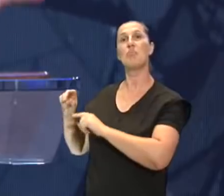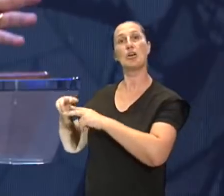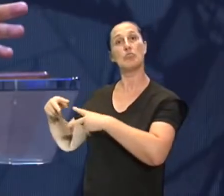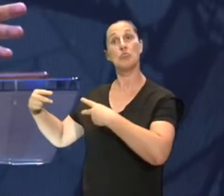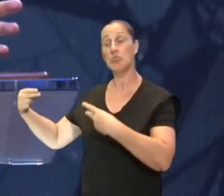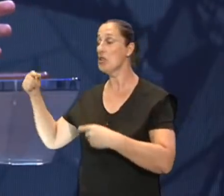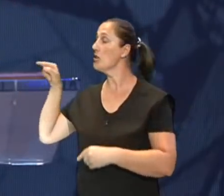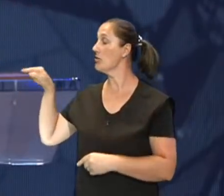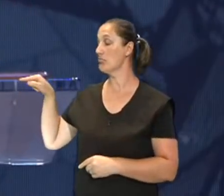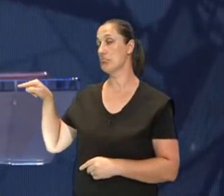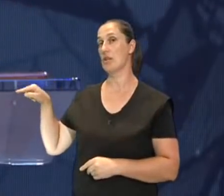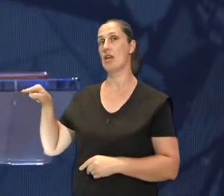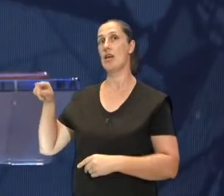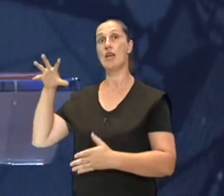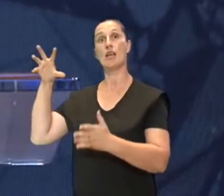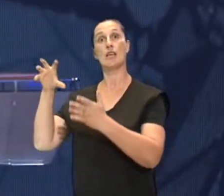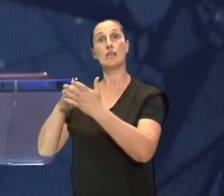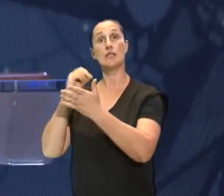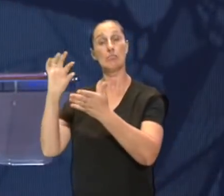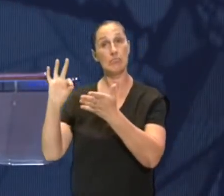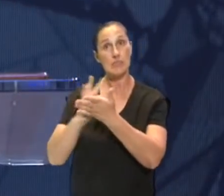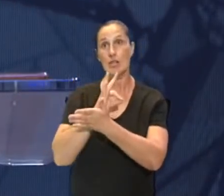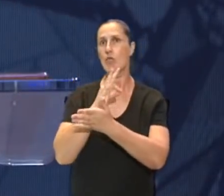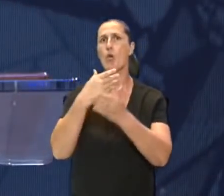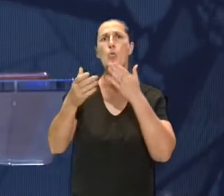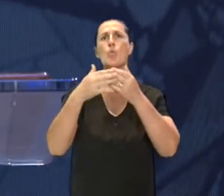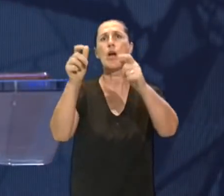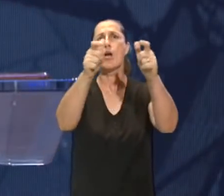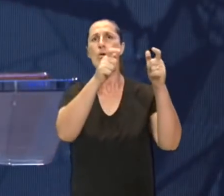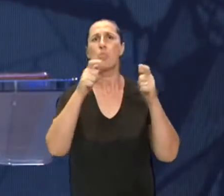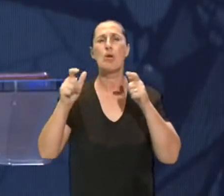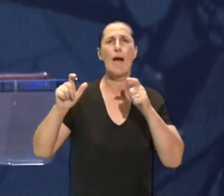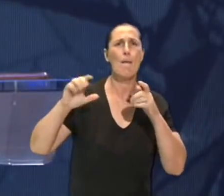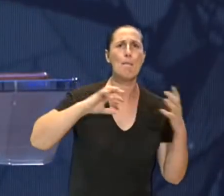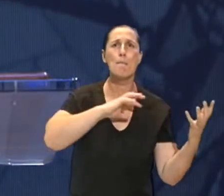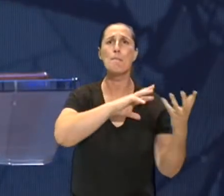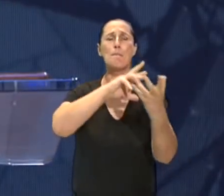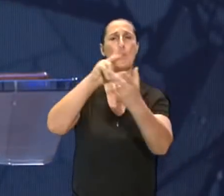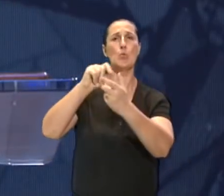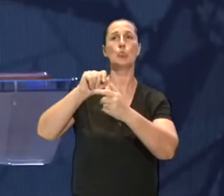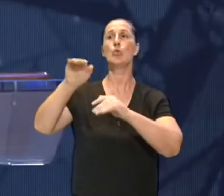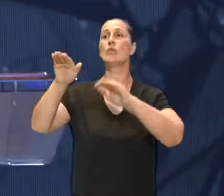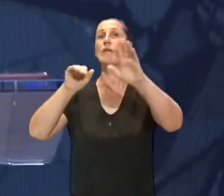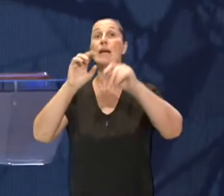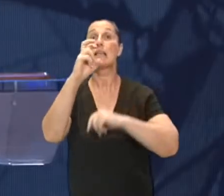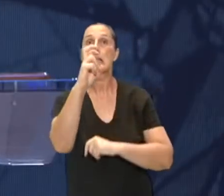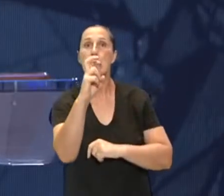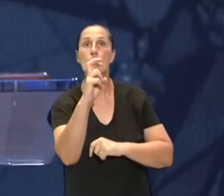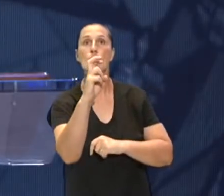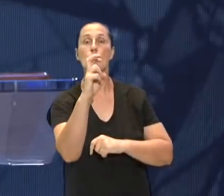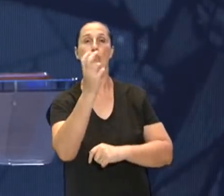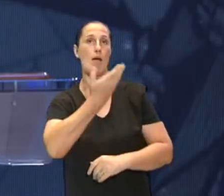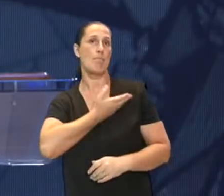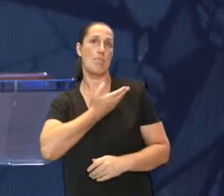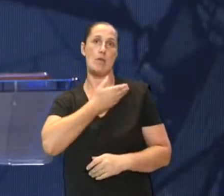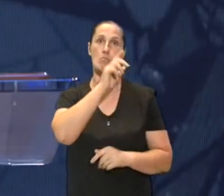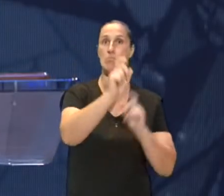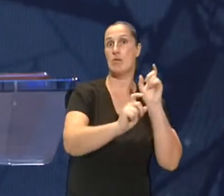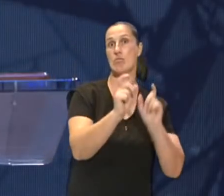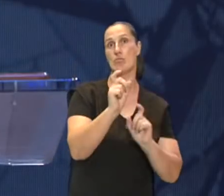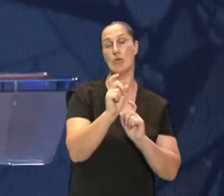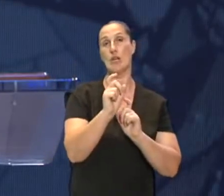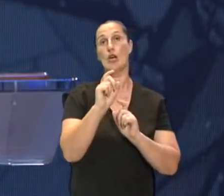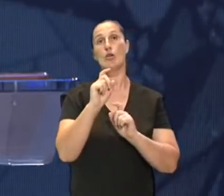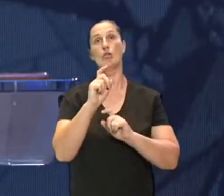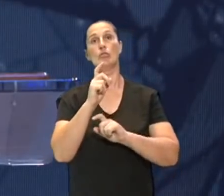qualquer lugar do mundo. Convida mais 5 pessoas e nós vamos fazer um grande movimento de